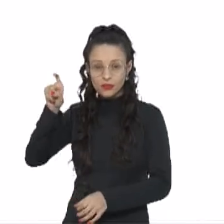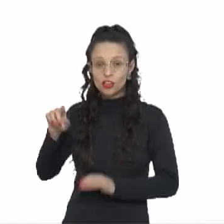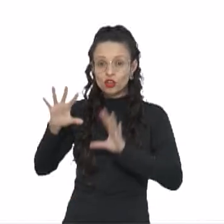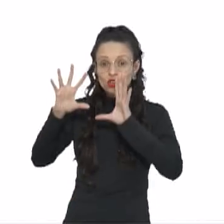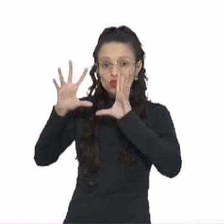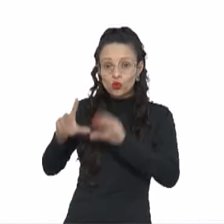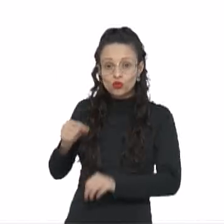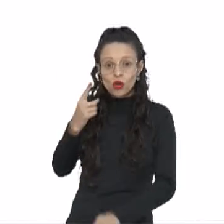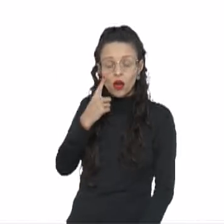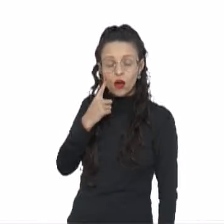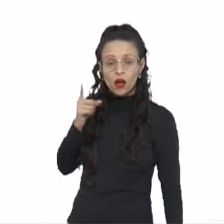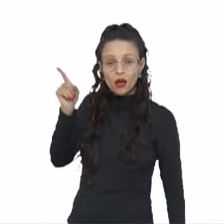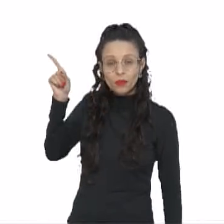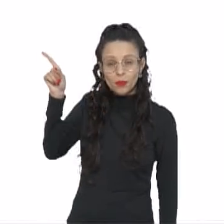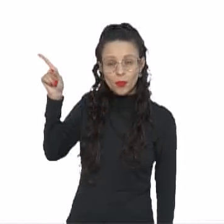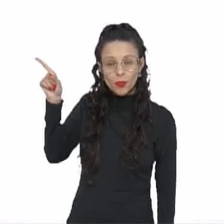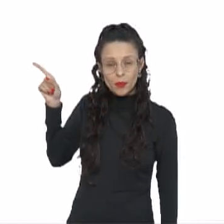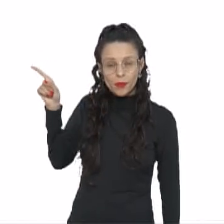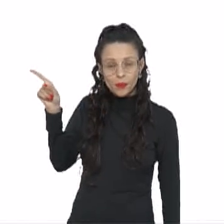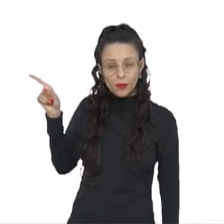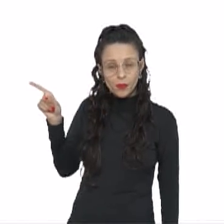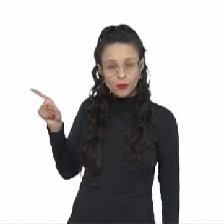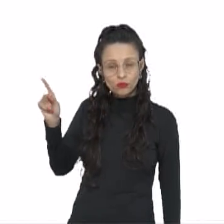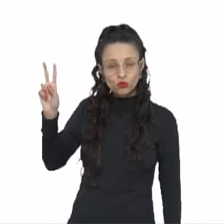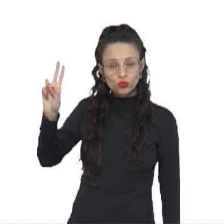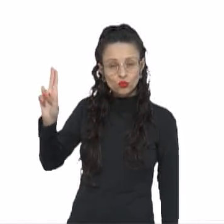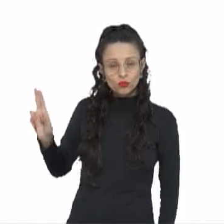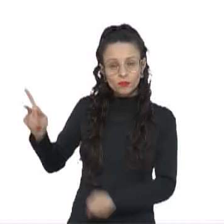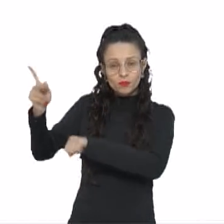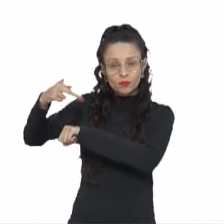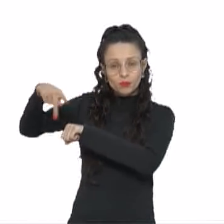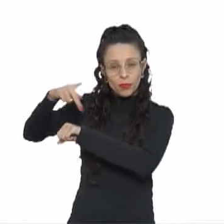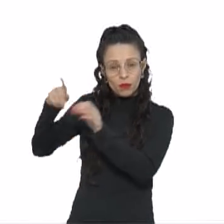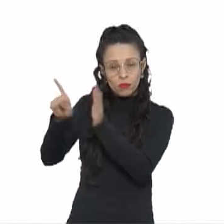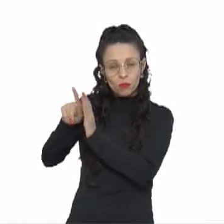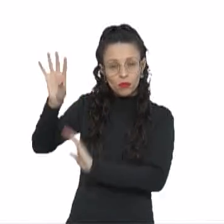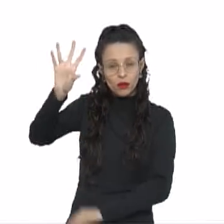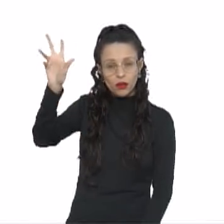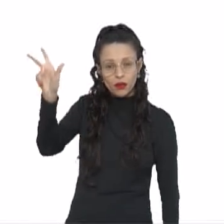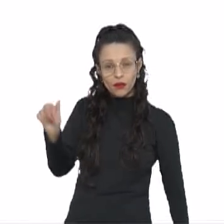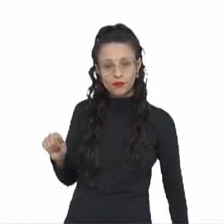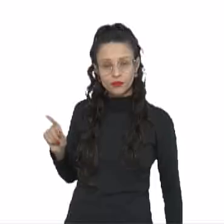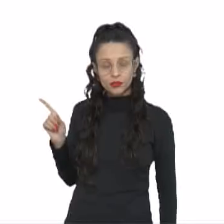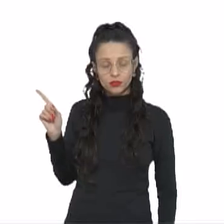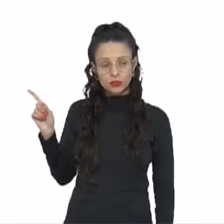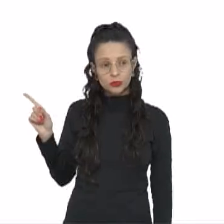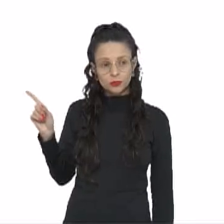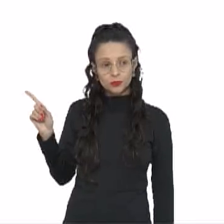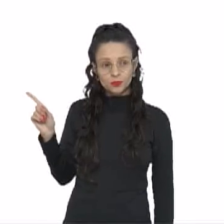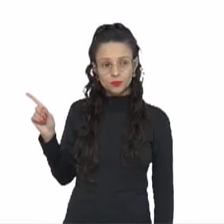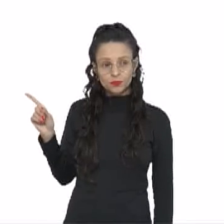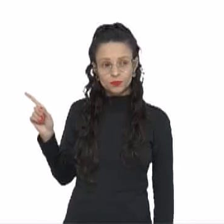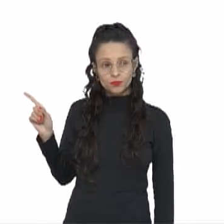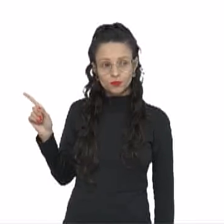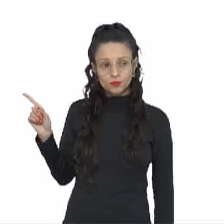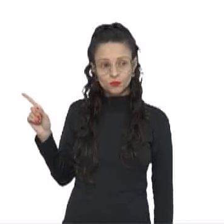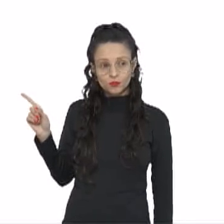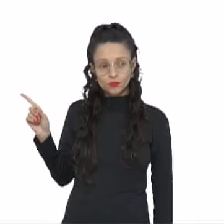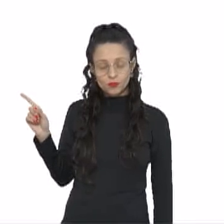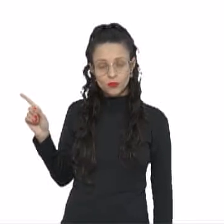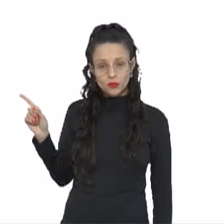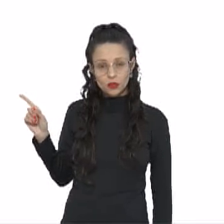Togo, Senegal, Madagascar, Benin, Níger, Burkina Faso, Costa do